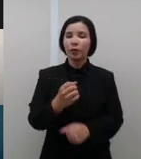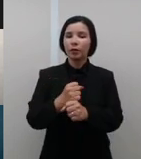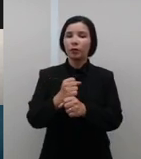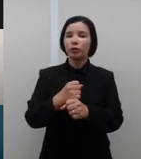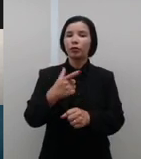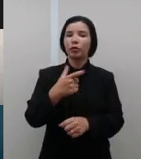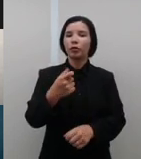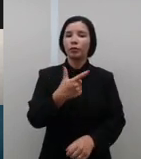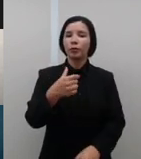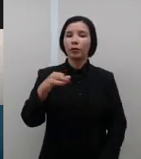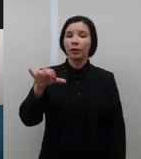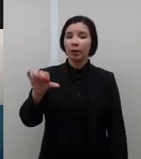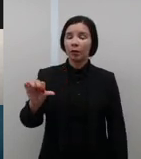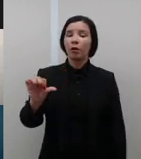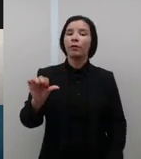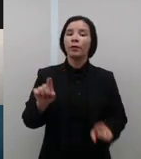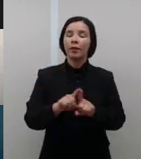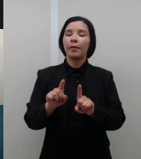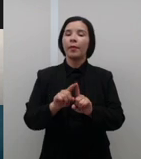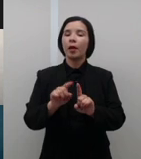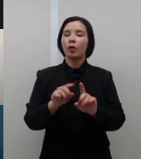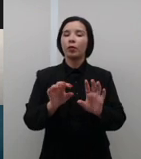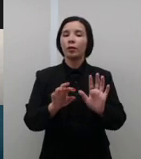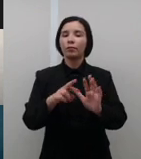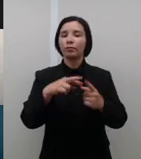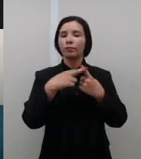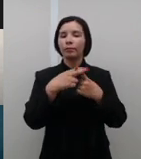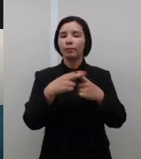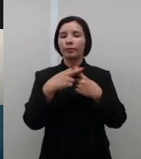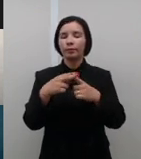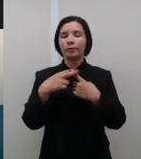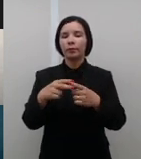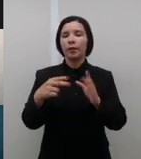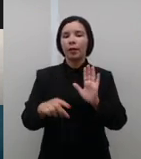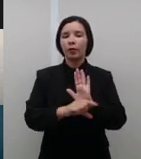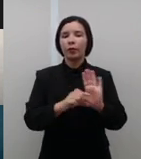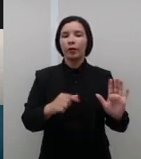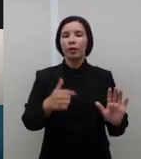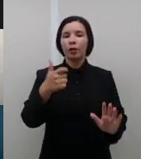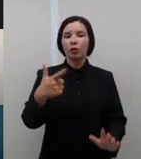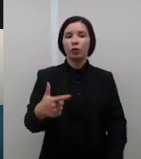os parâmetros adotados no aludido item 12.4 do edital de alteração